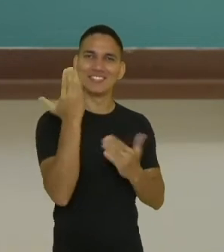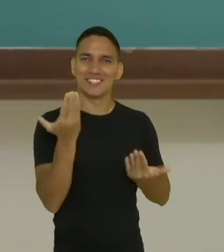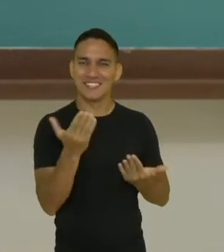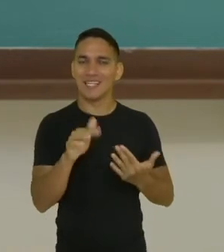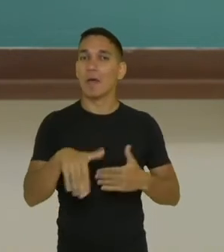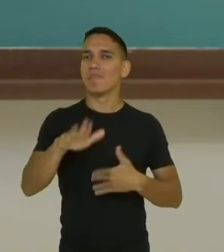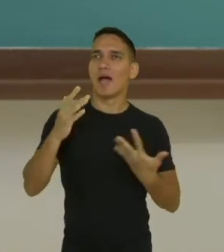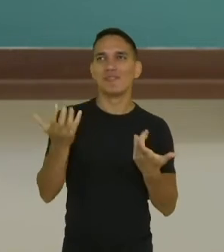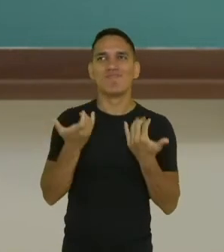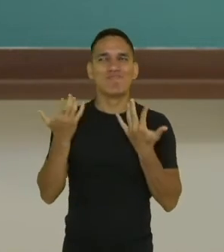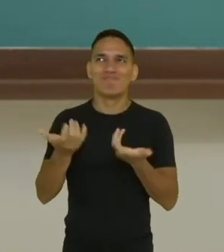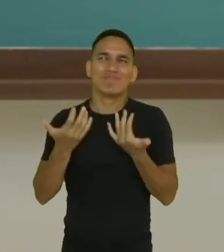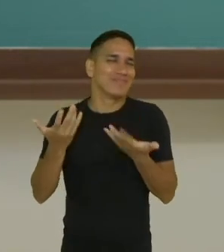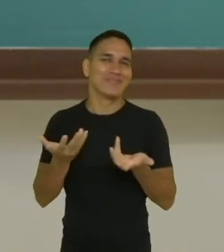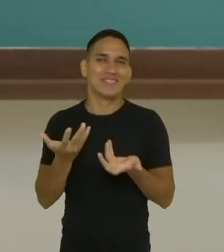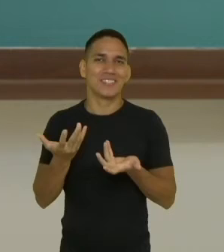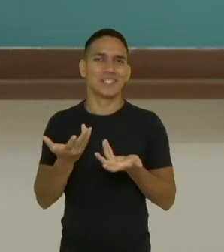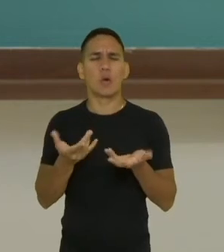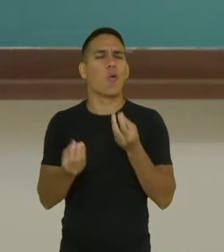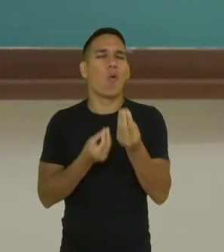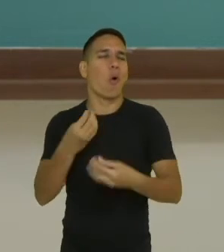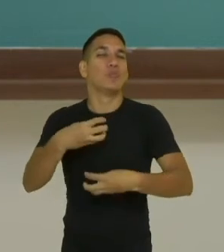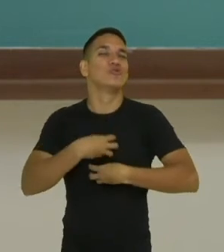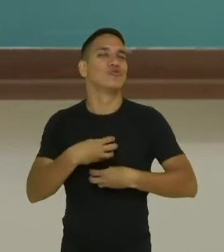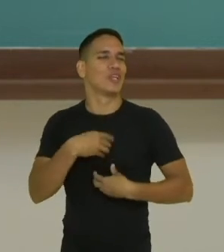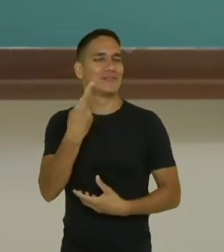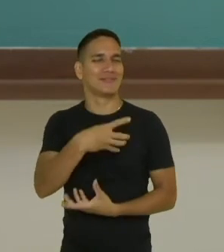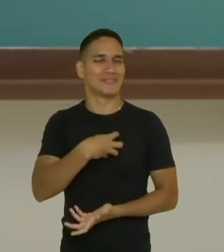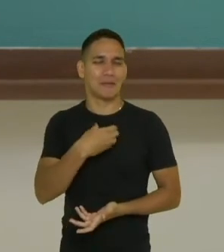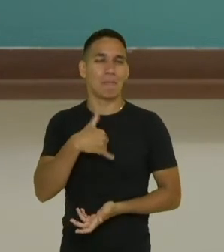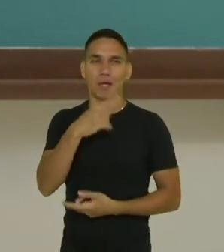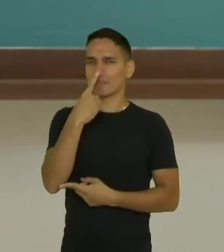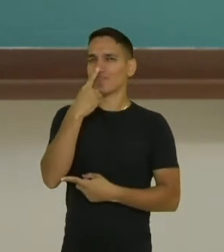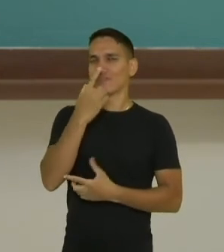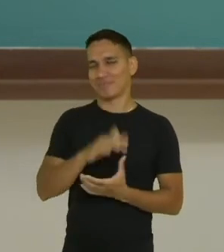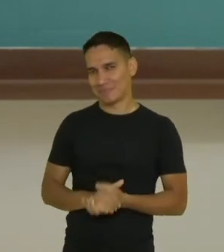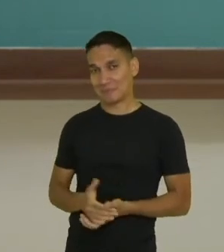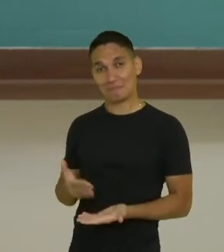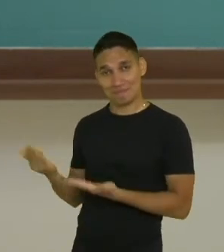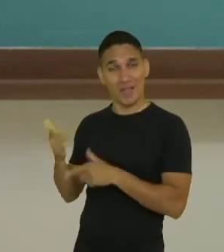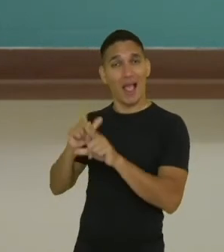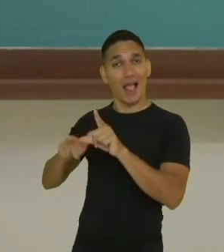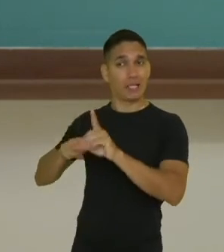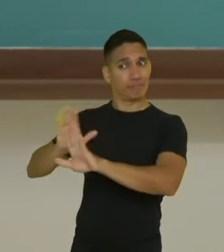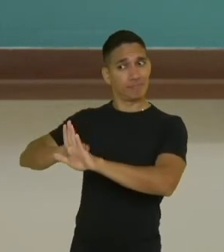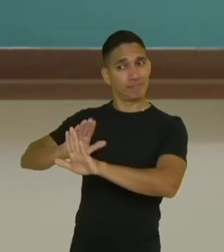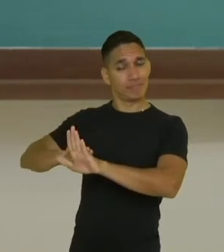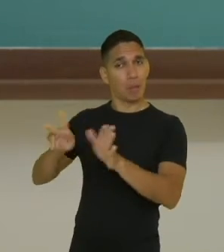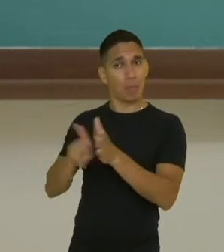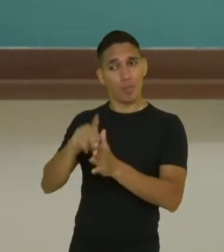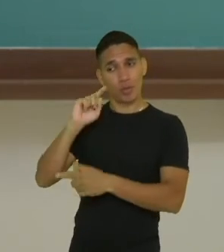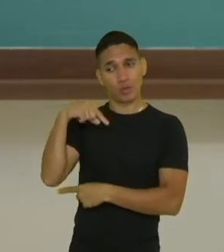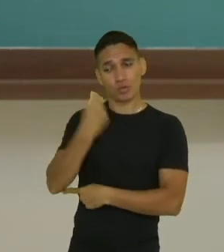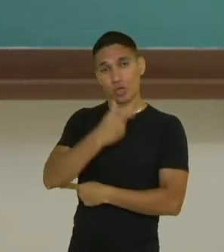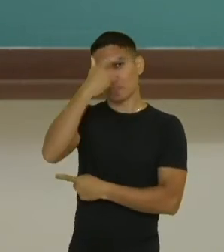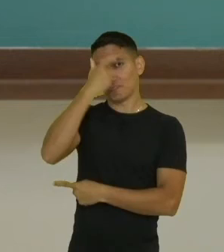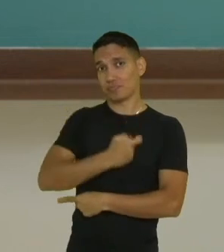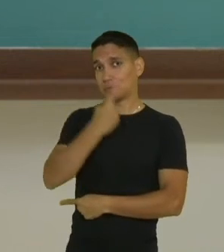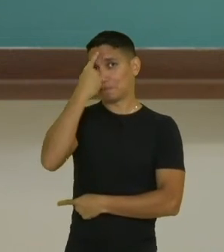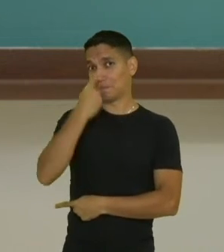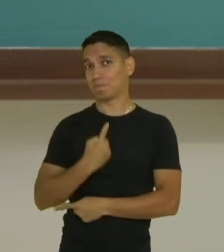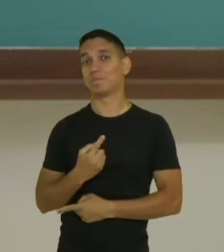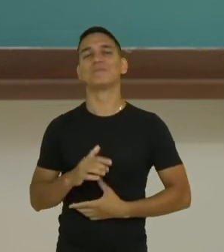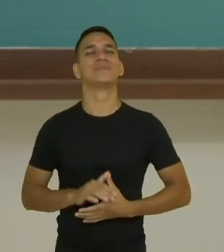mais conservador? E daí, o que você é? Certo? As letras, elas falam muito sobre a nossa